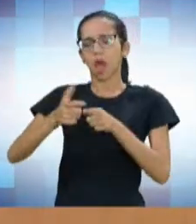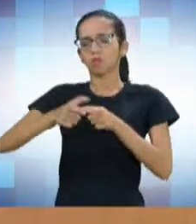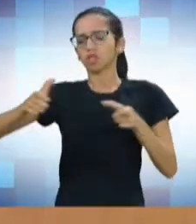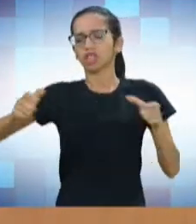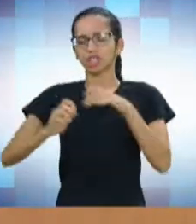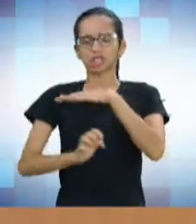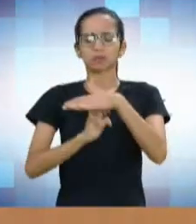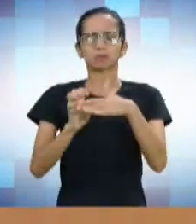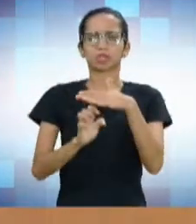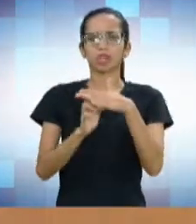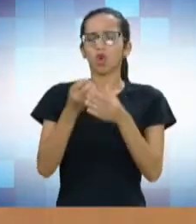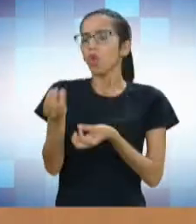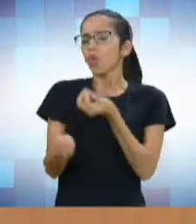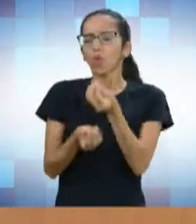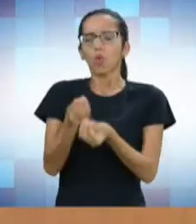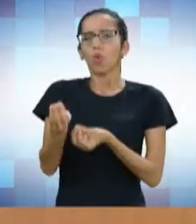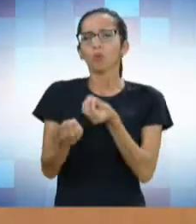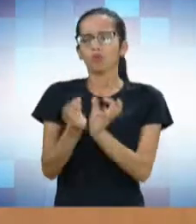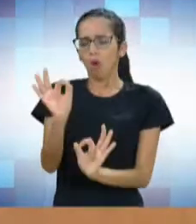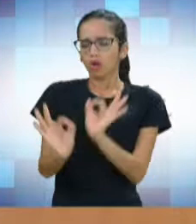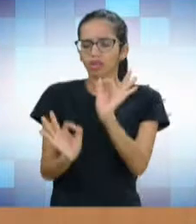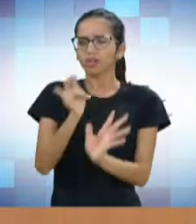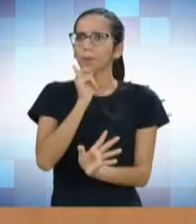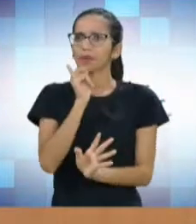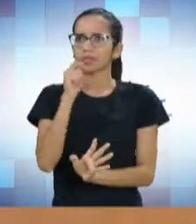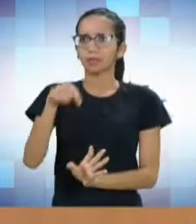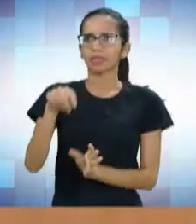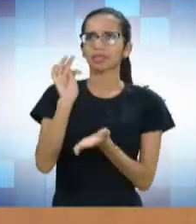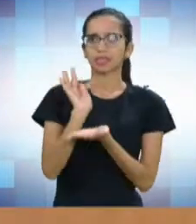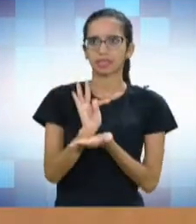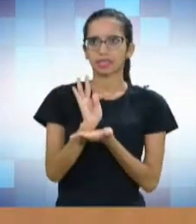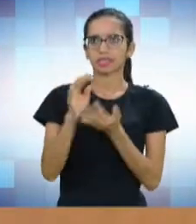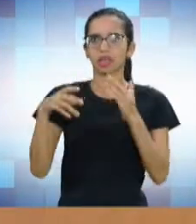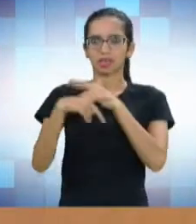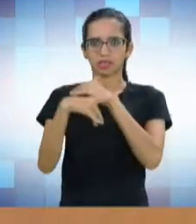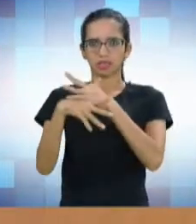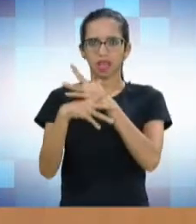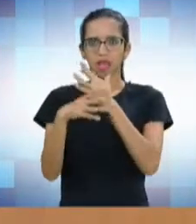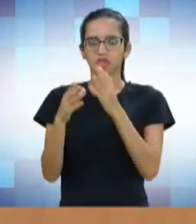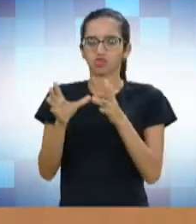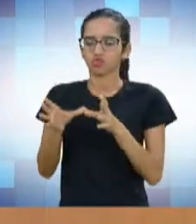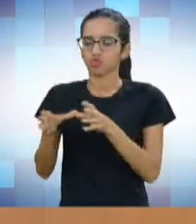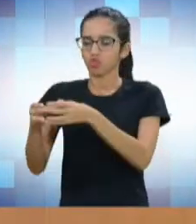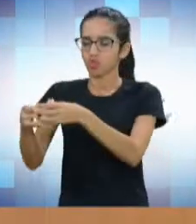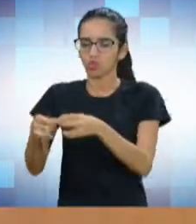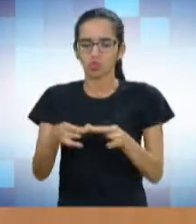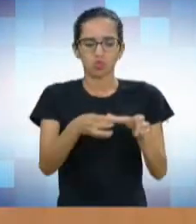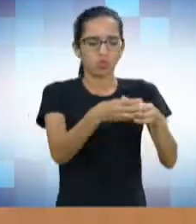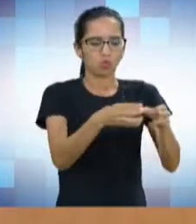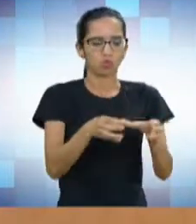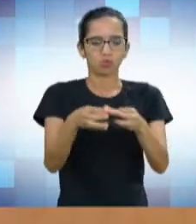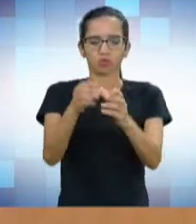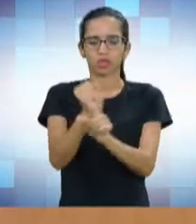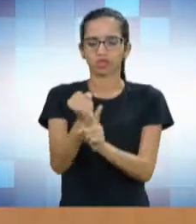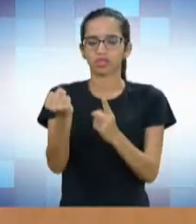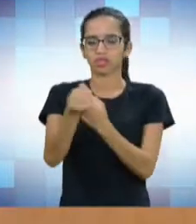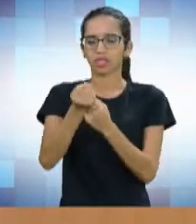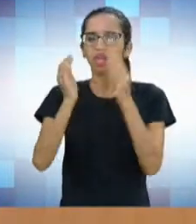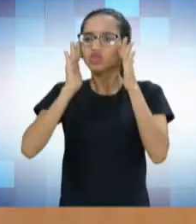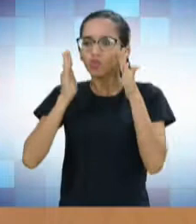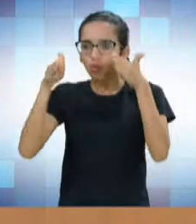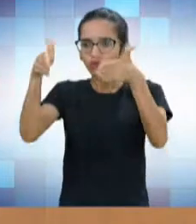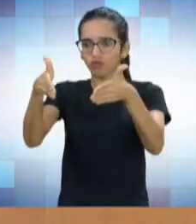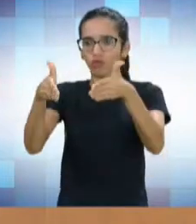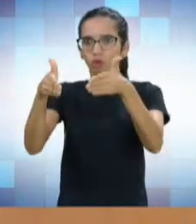estruturar secretário numa cidade como teresina os grupos sociais dentro dessa visão empreendedora